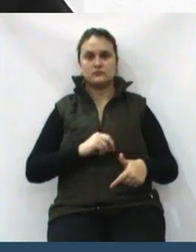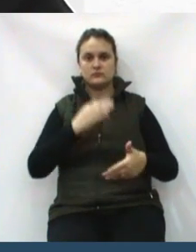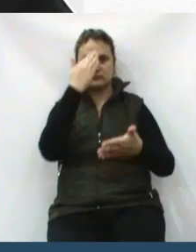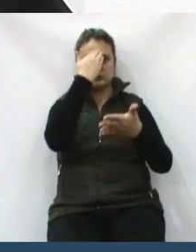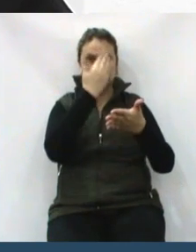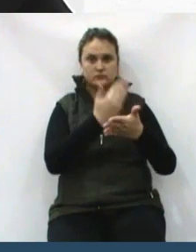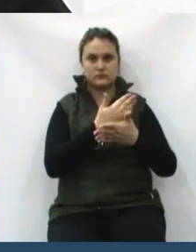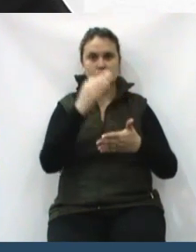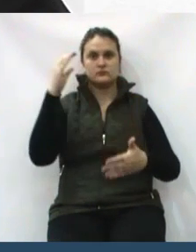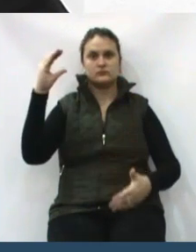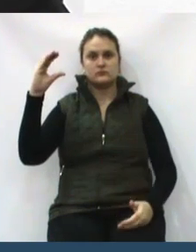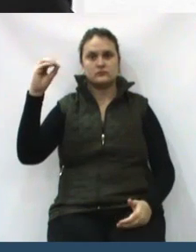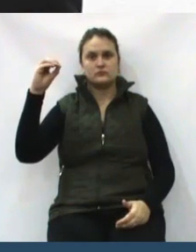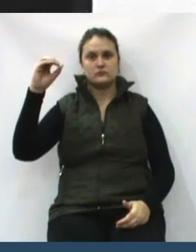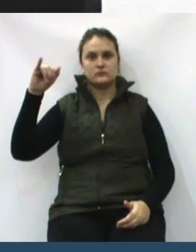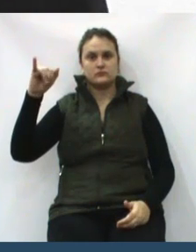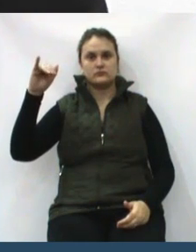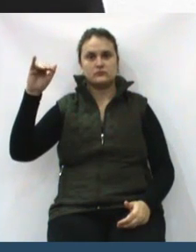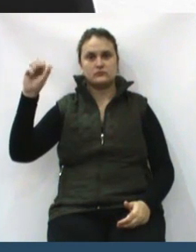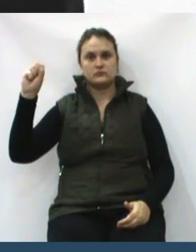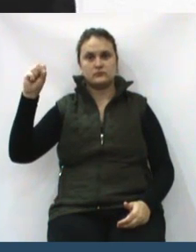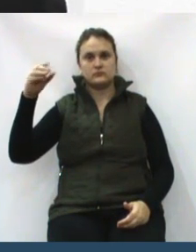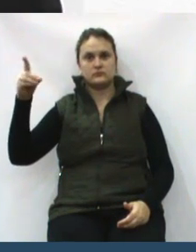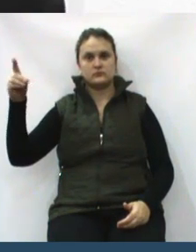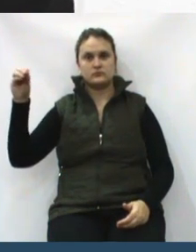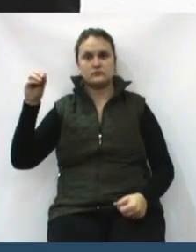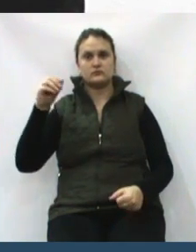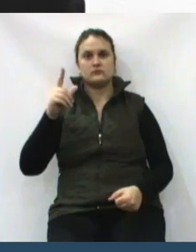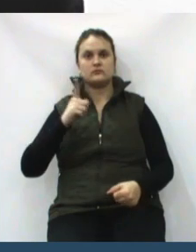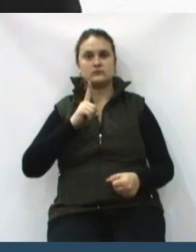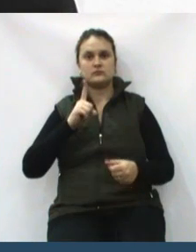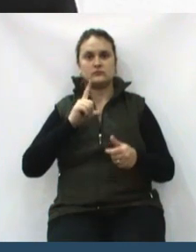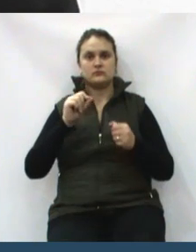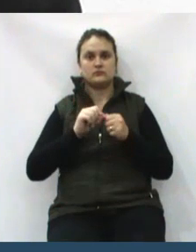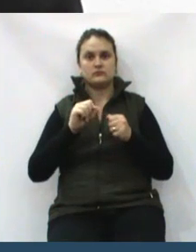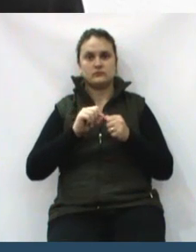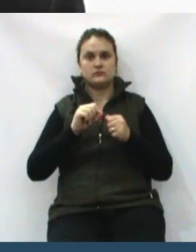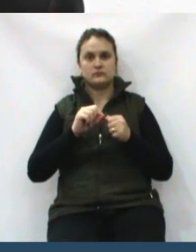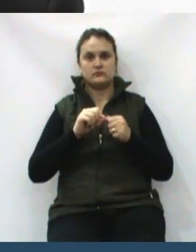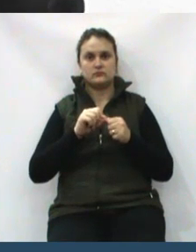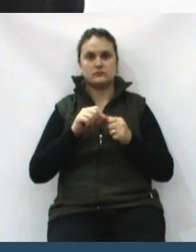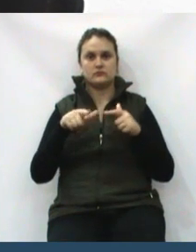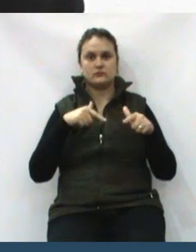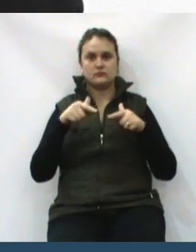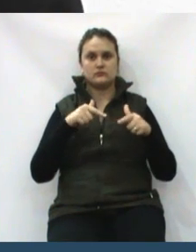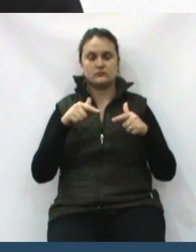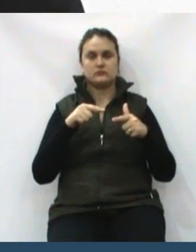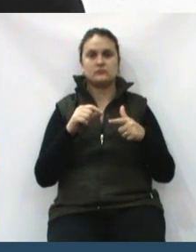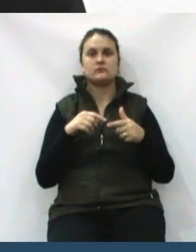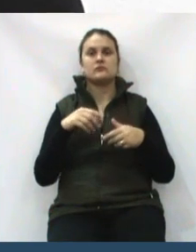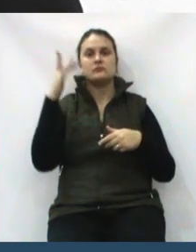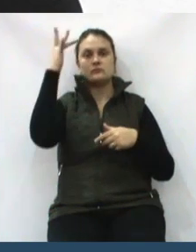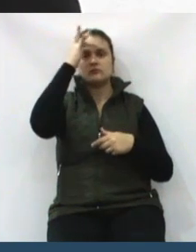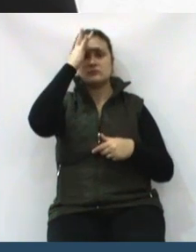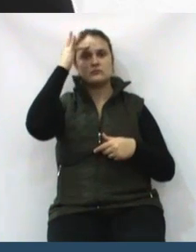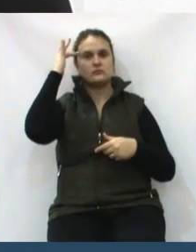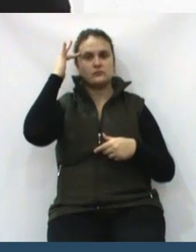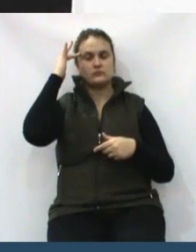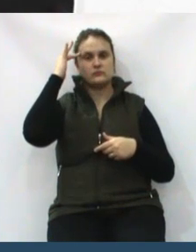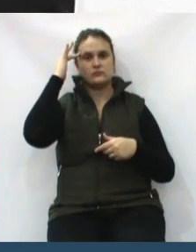confiança que estão ali para fazer uma espécie de escala de